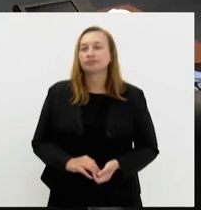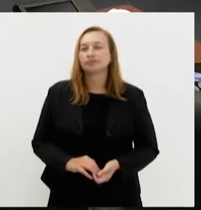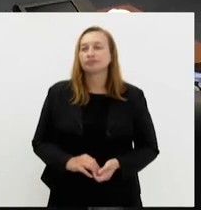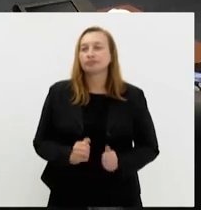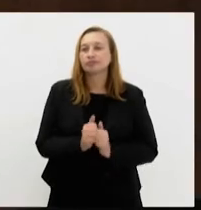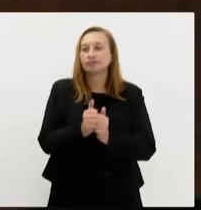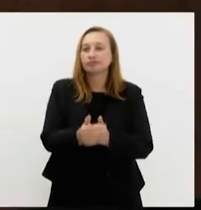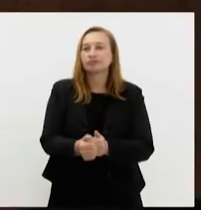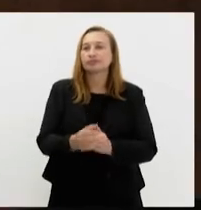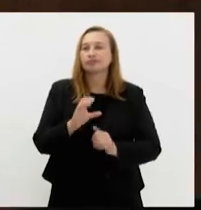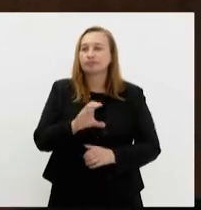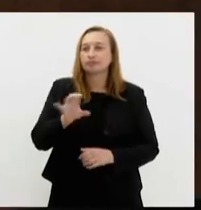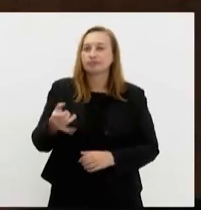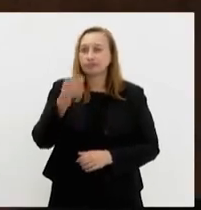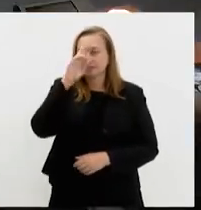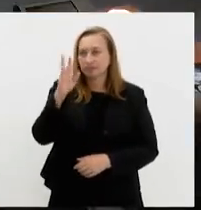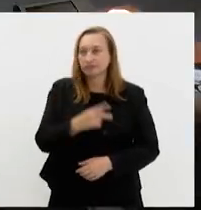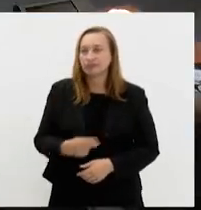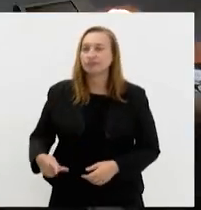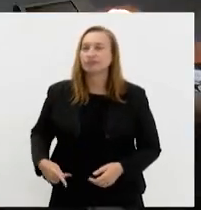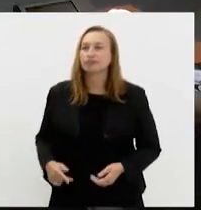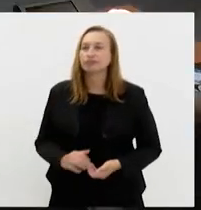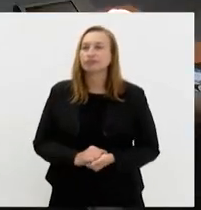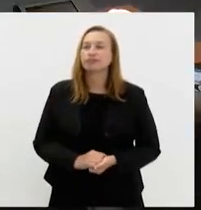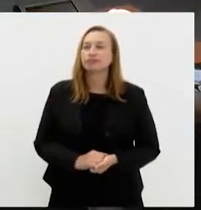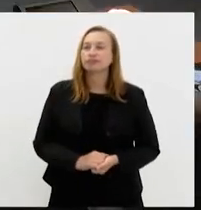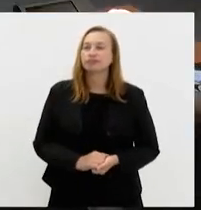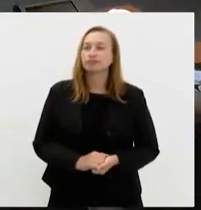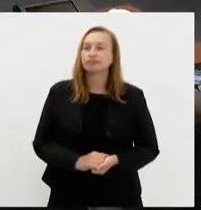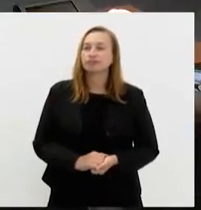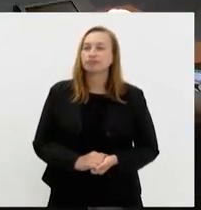Acompanho o parecer da CCJ, presidente.